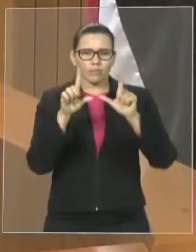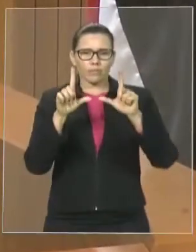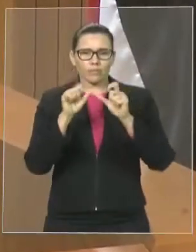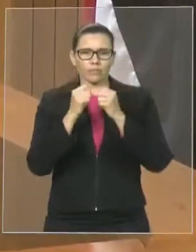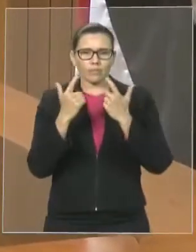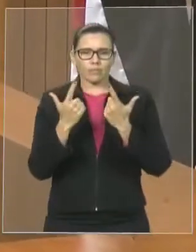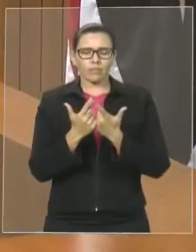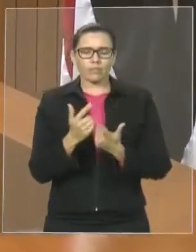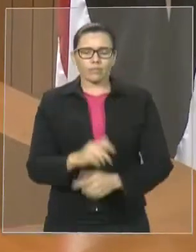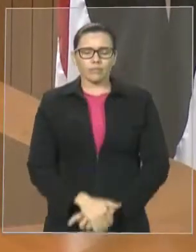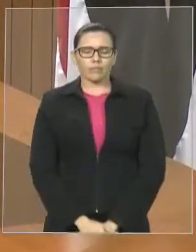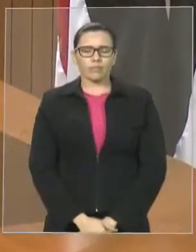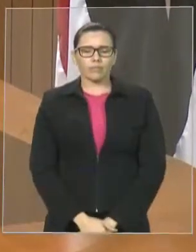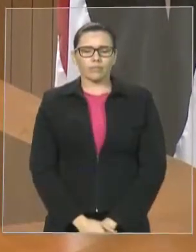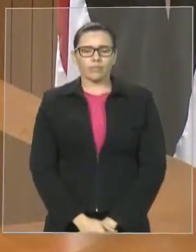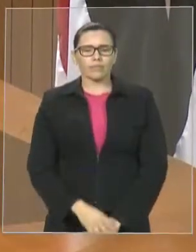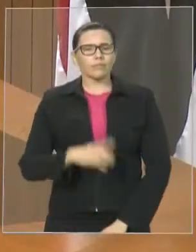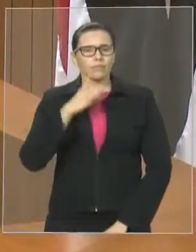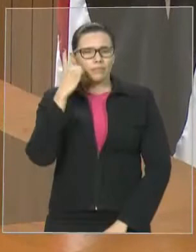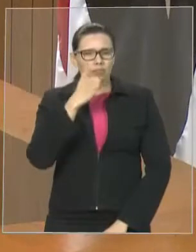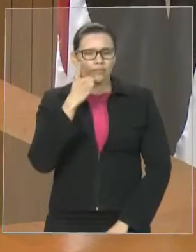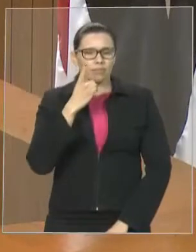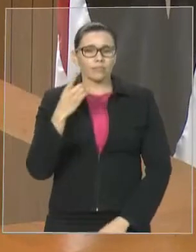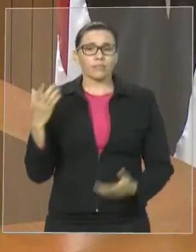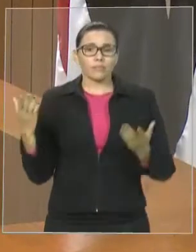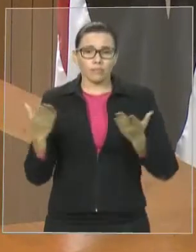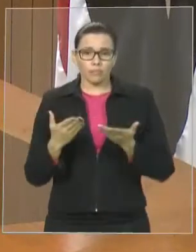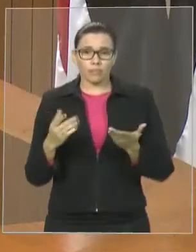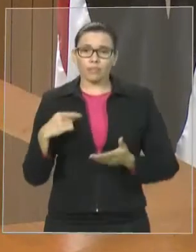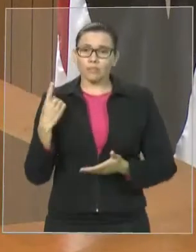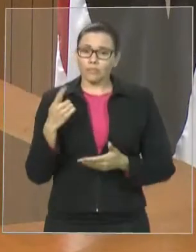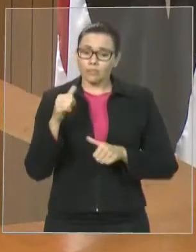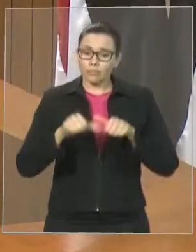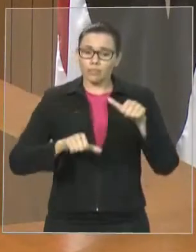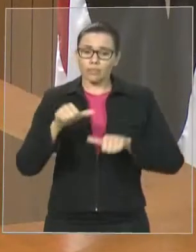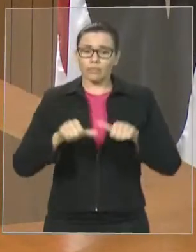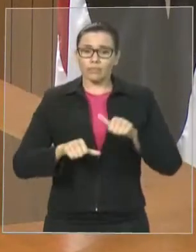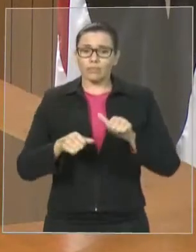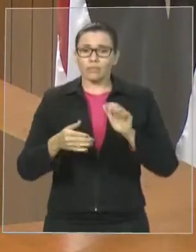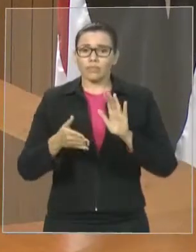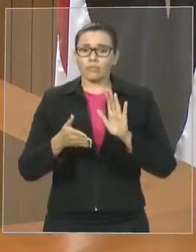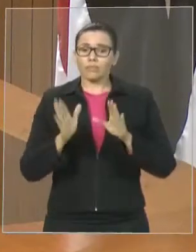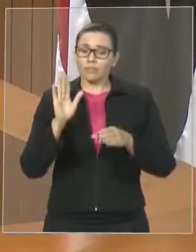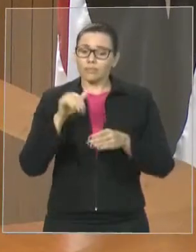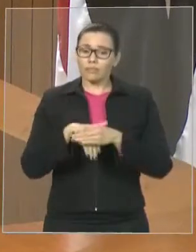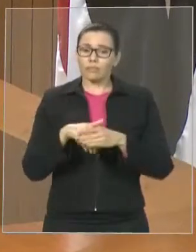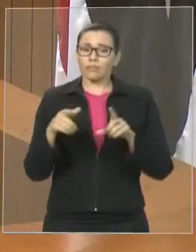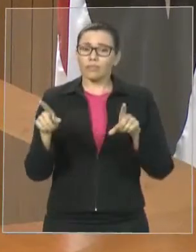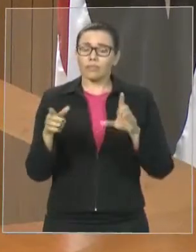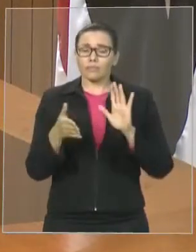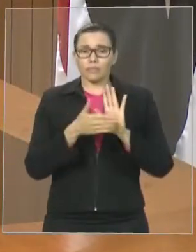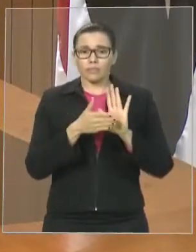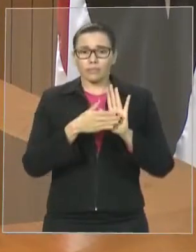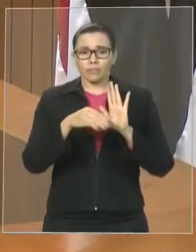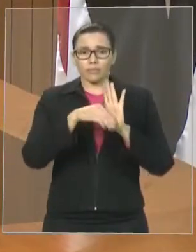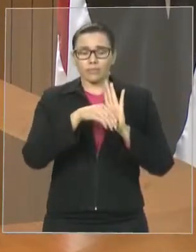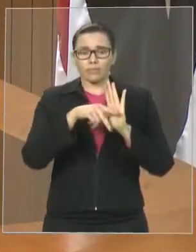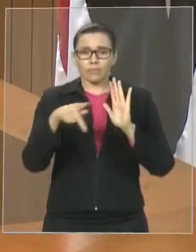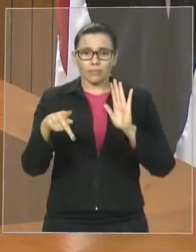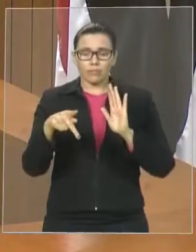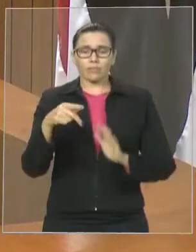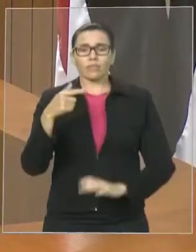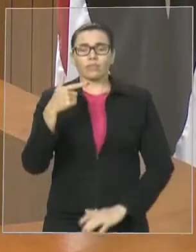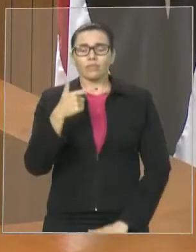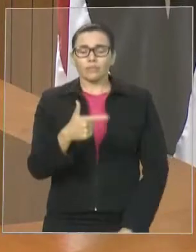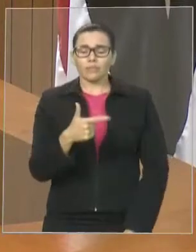Senhores deputados, nós apreciaremos agora a medida provisória número 245